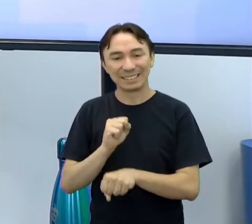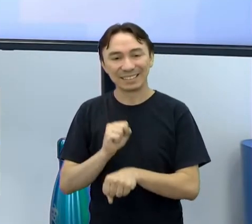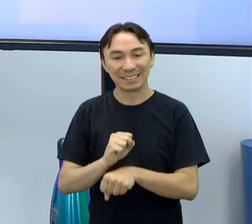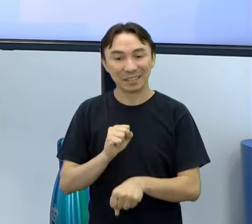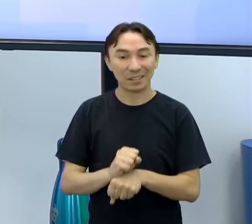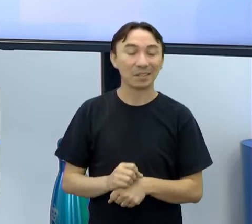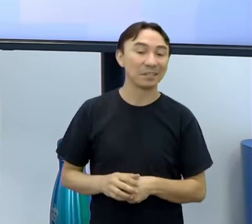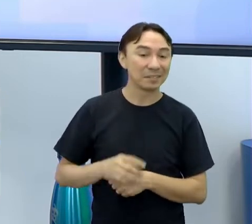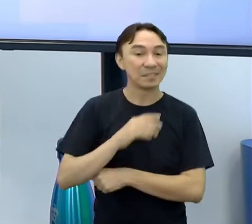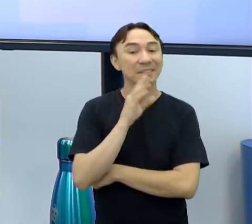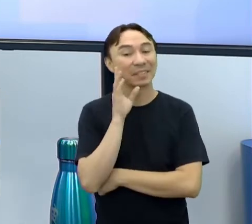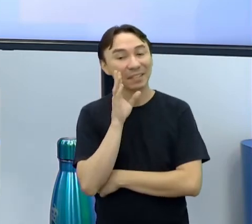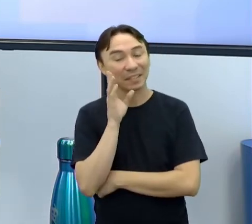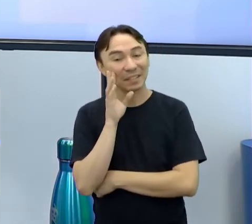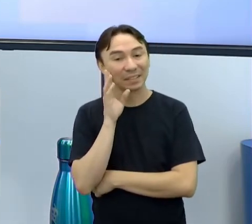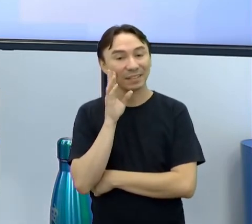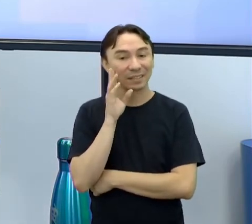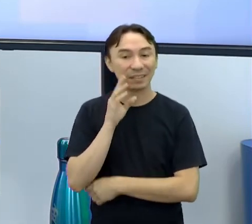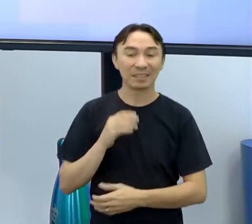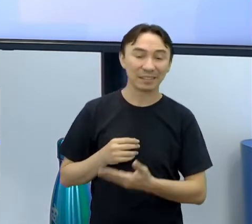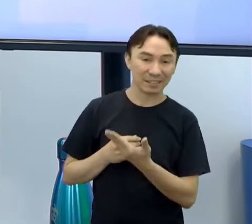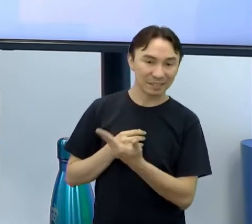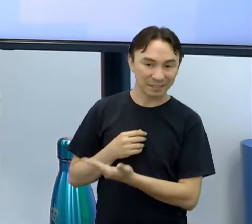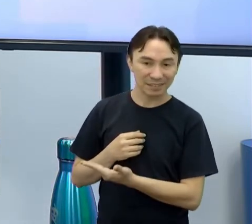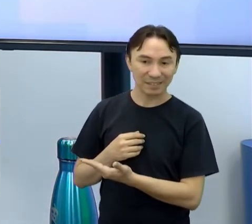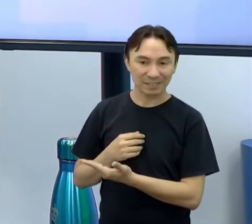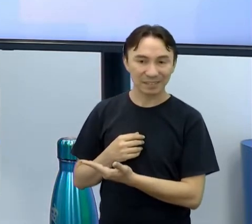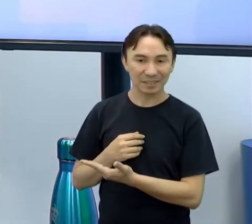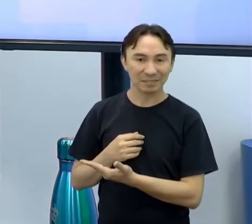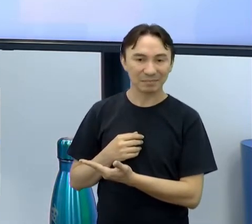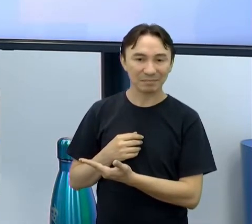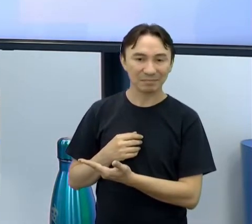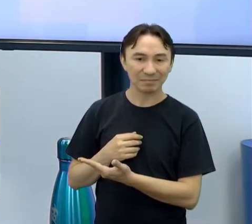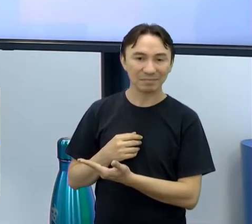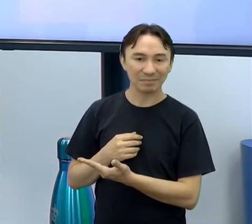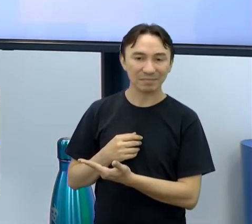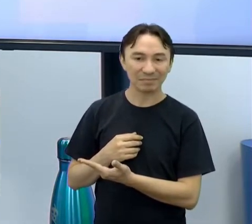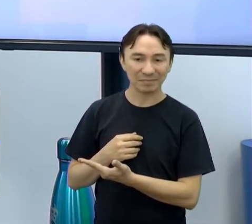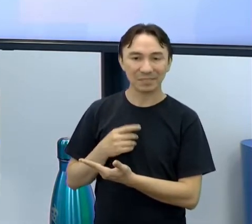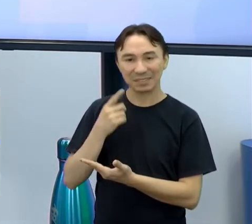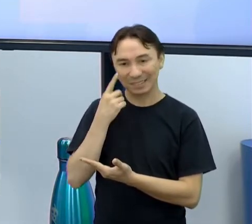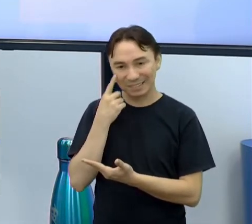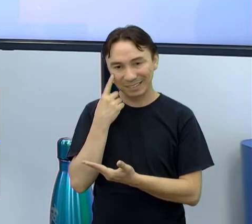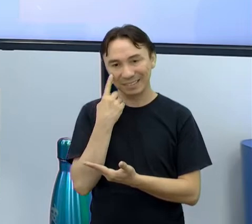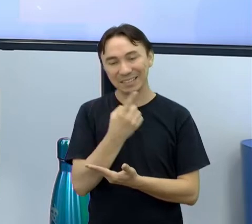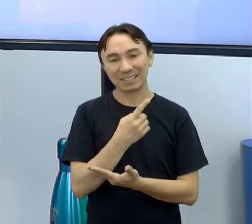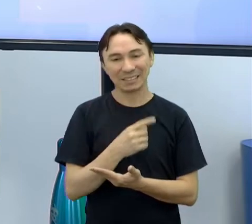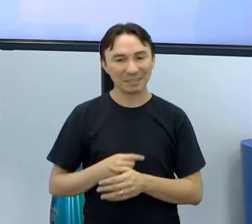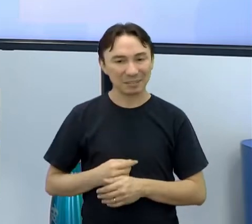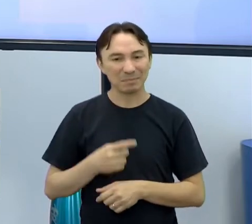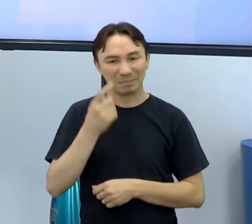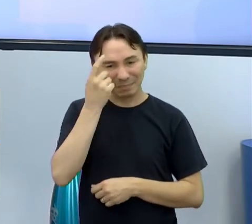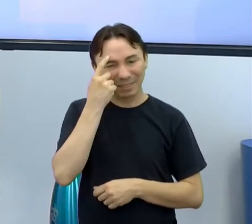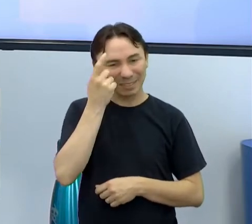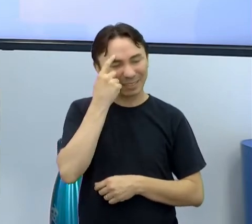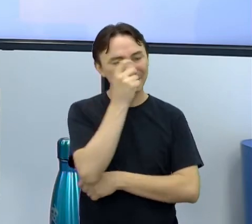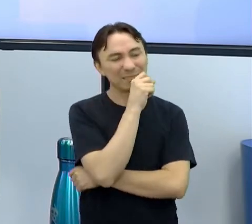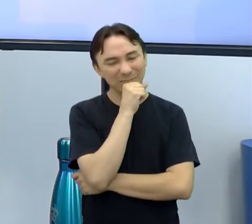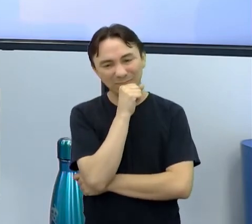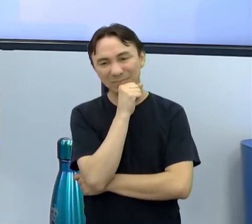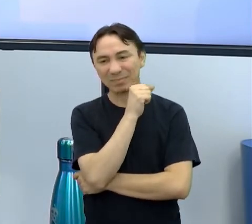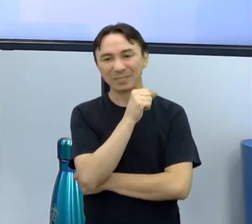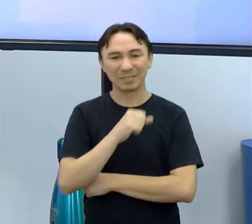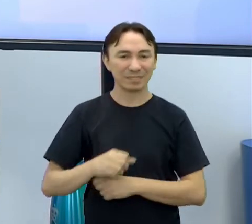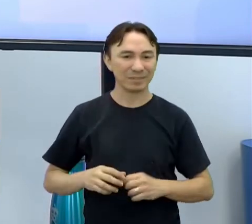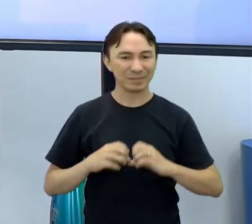razão. Eu já olho ali, ele devia ter prestado atenção na razão, não ter